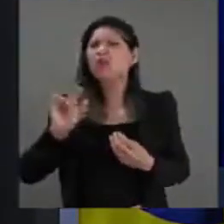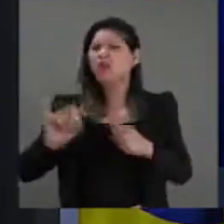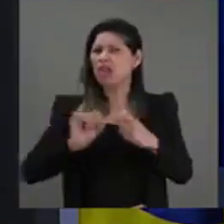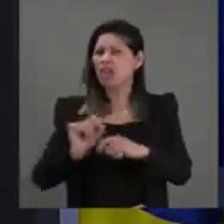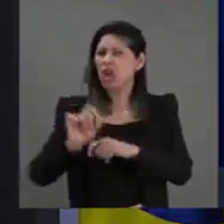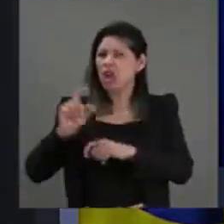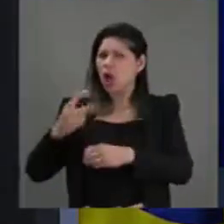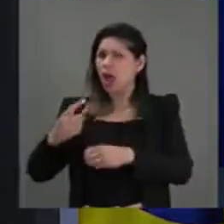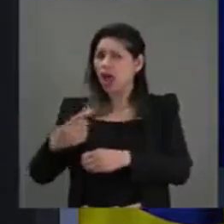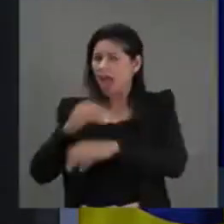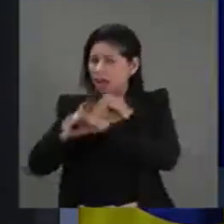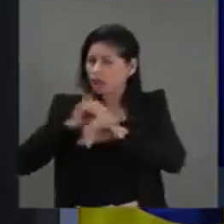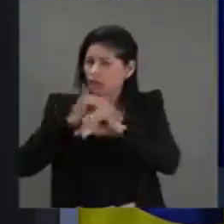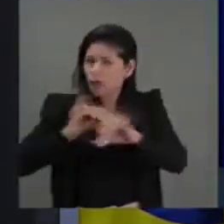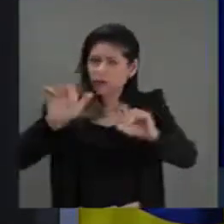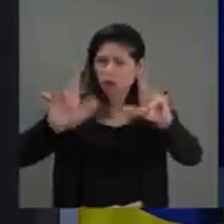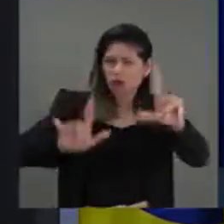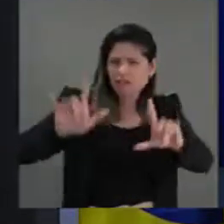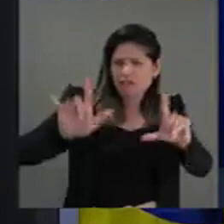veículo,